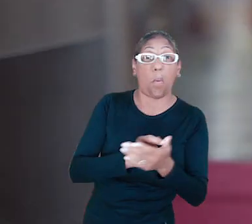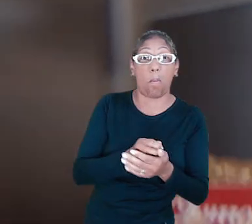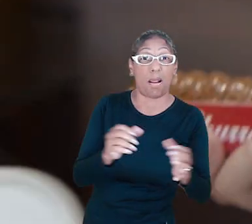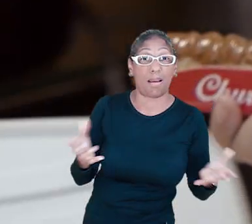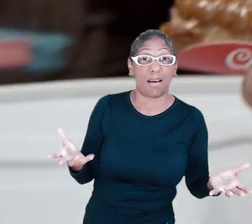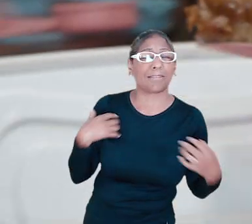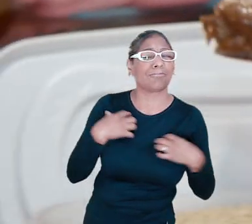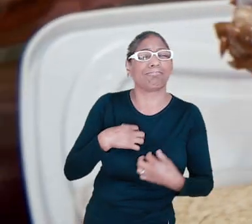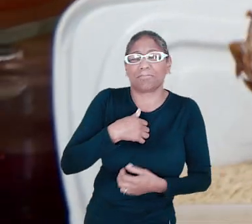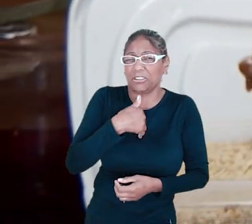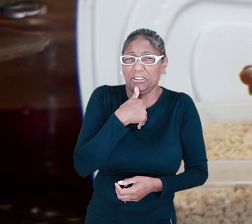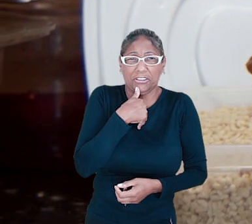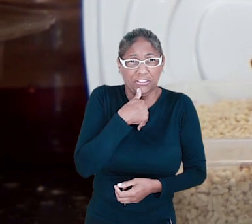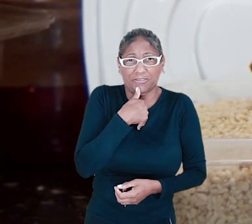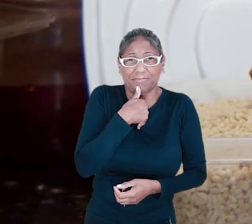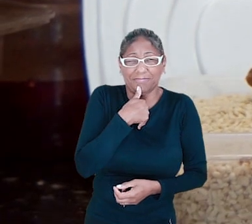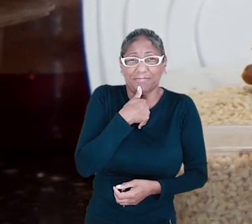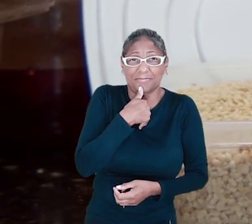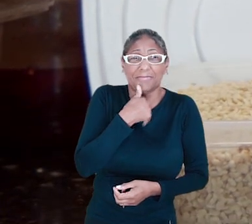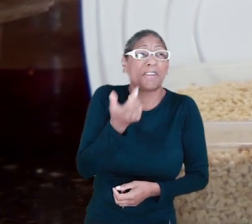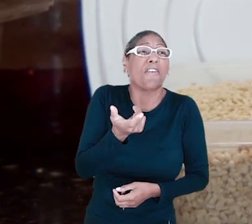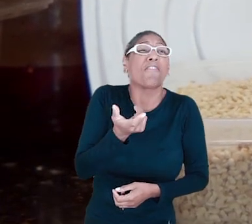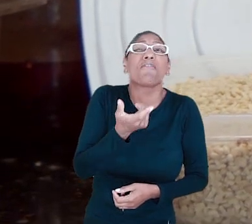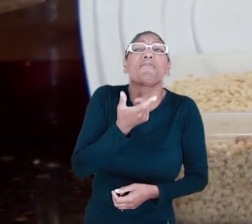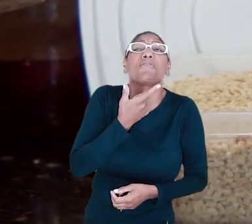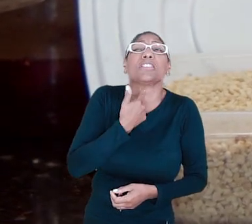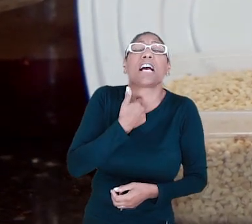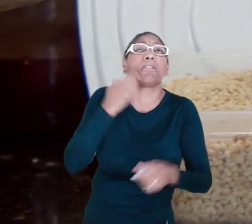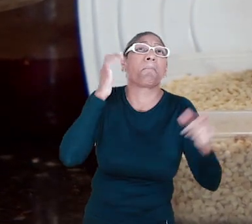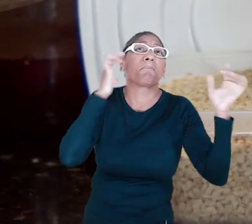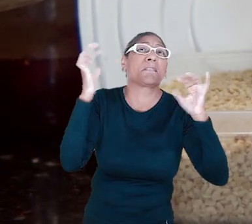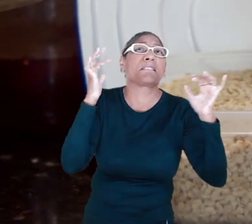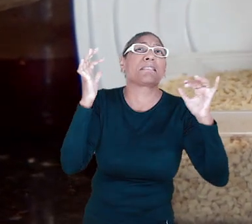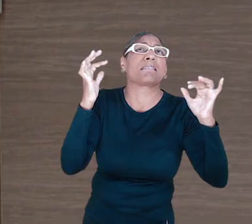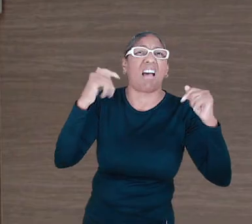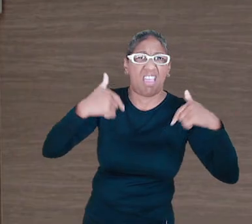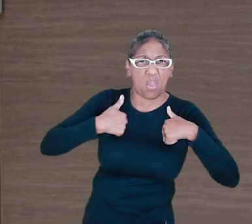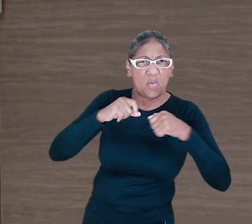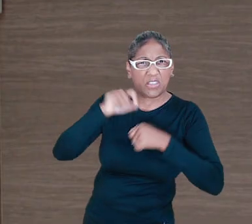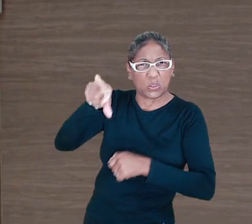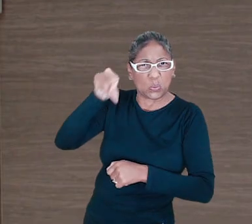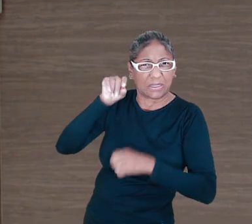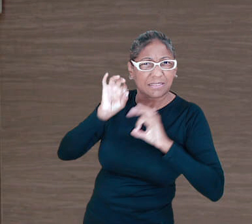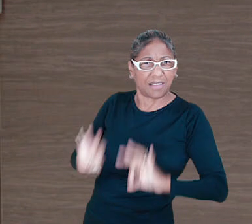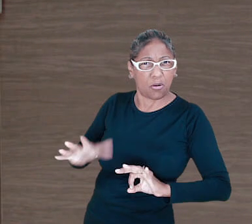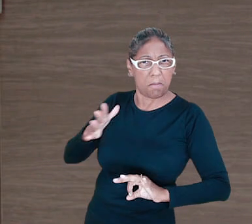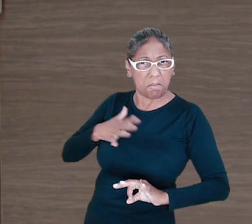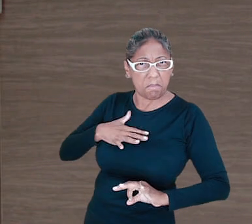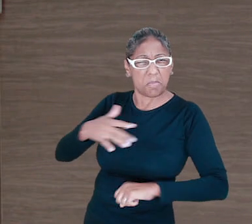consumir. Isso deixa a gente triste e realmente dá uma vontade de falar assim, será que eu fiz a escolha certa? Será